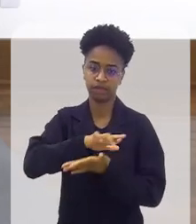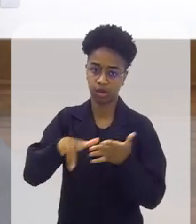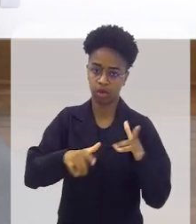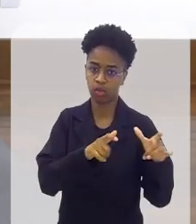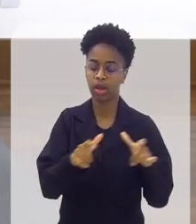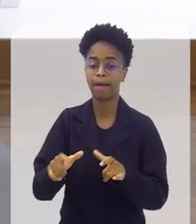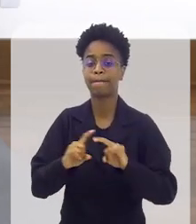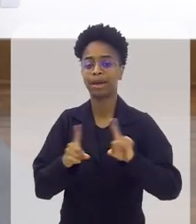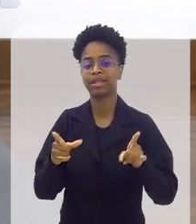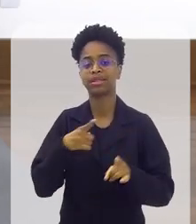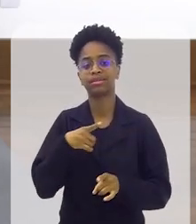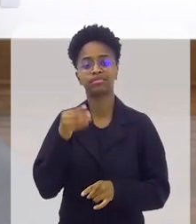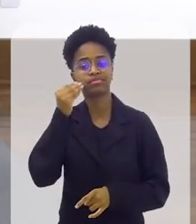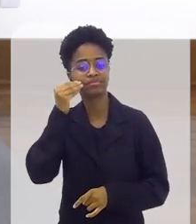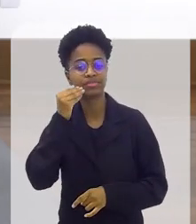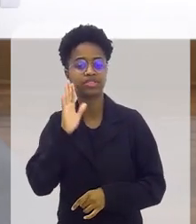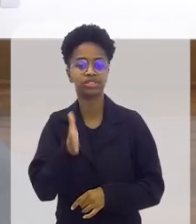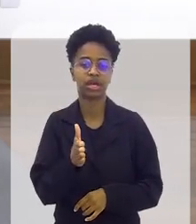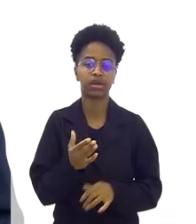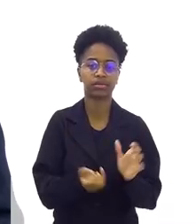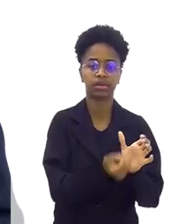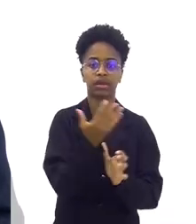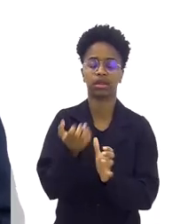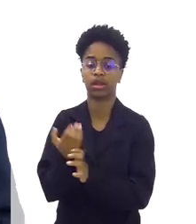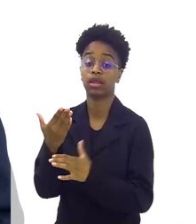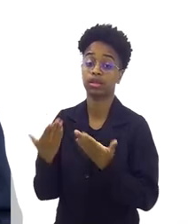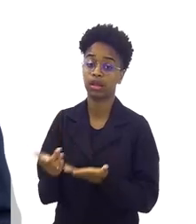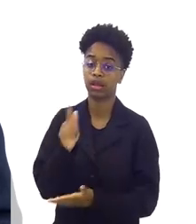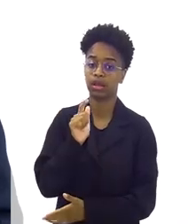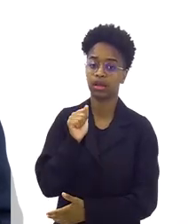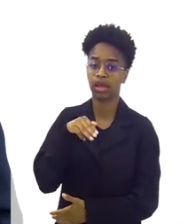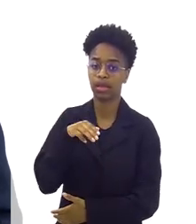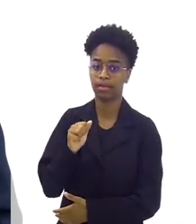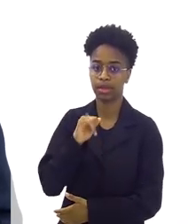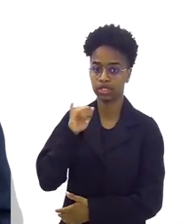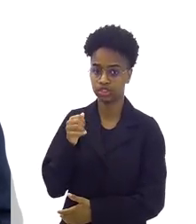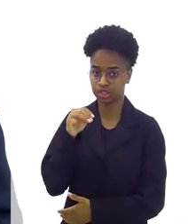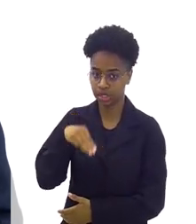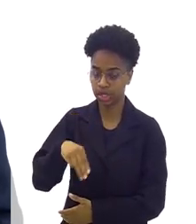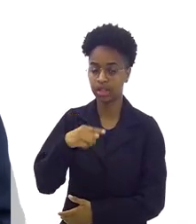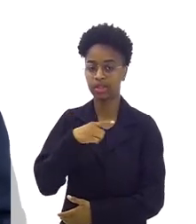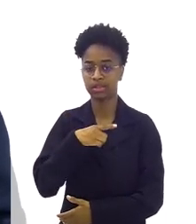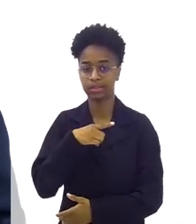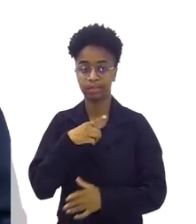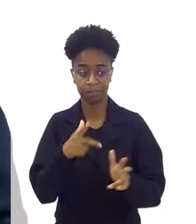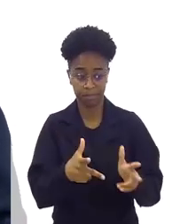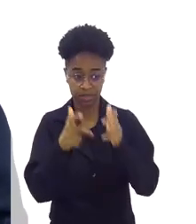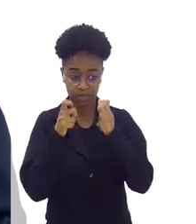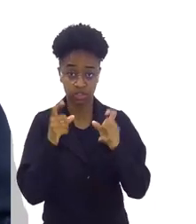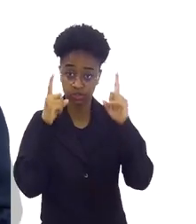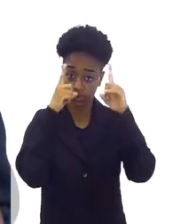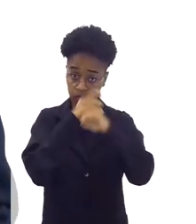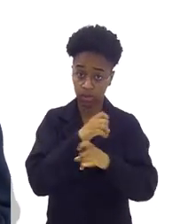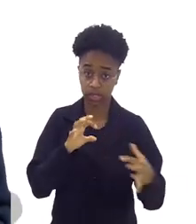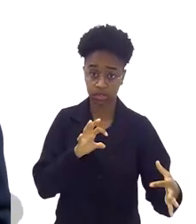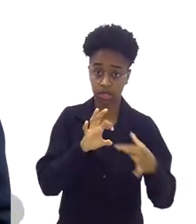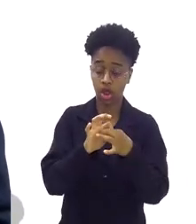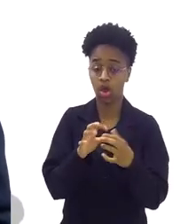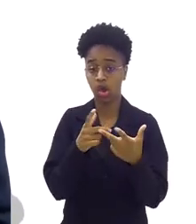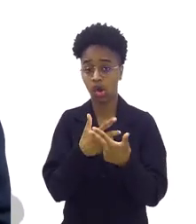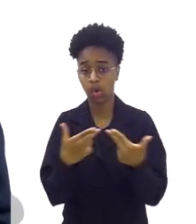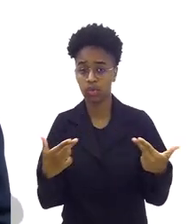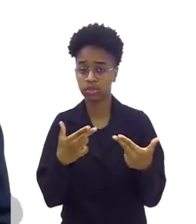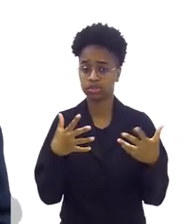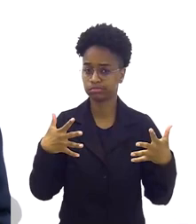assim, já existem atividades de tentar trazer isso. Então, a ideia de uma Game Jam que já parta da dificuldade de unir uma